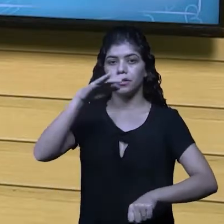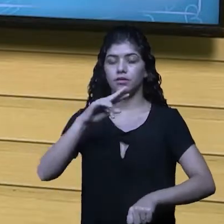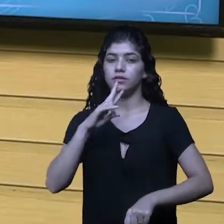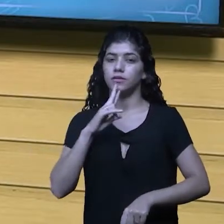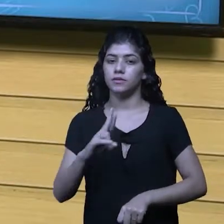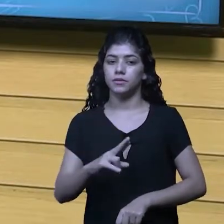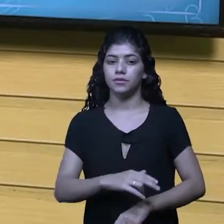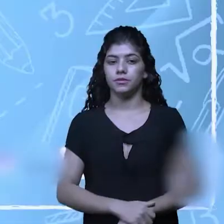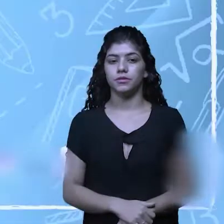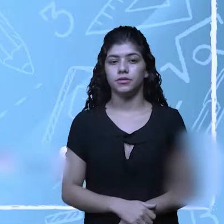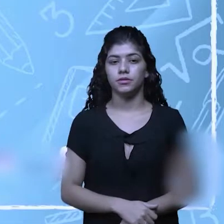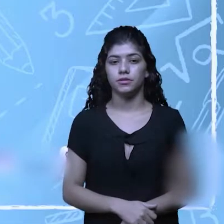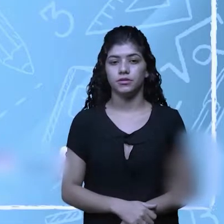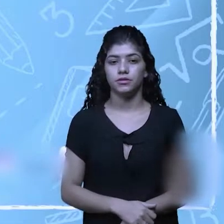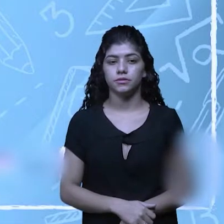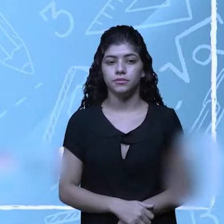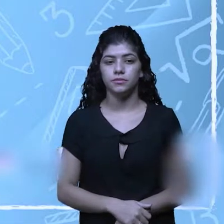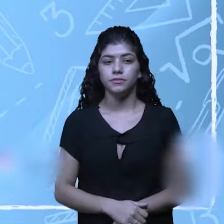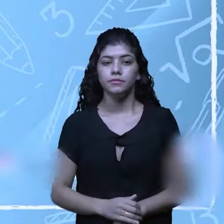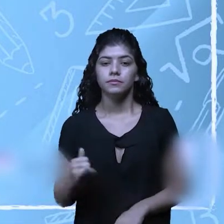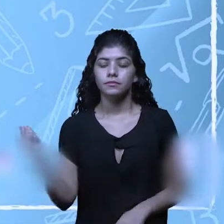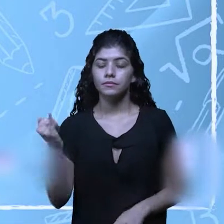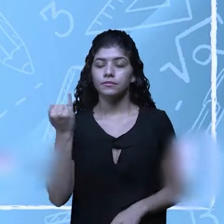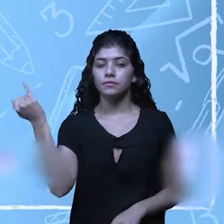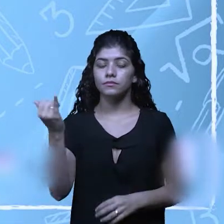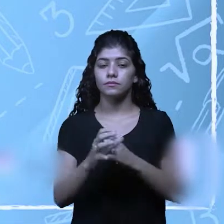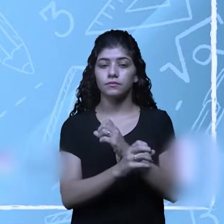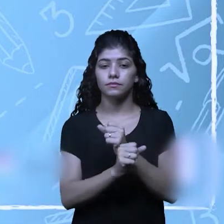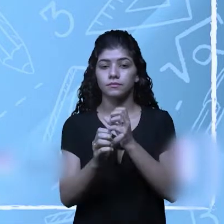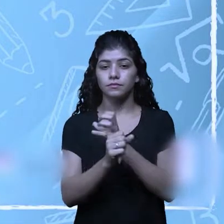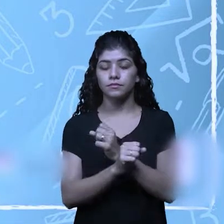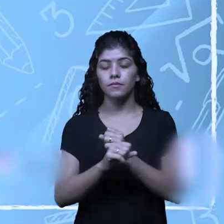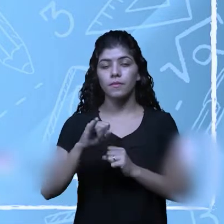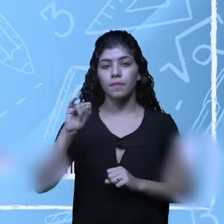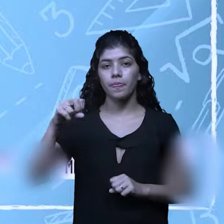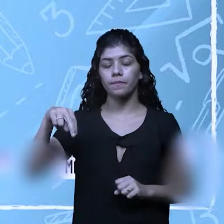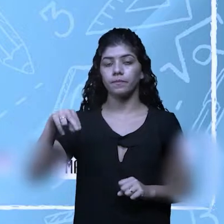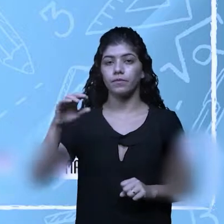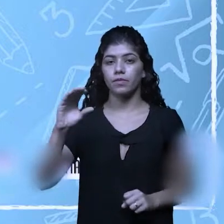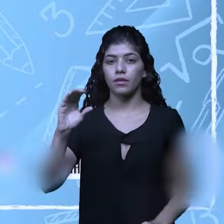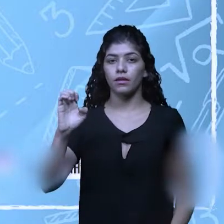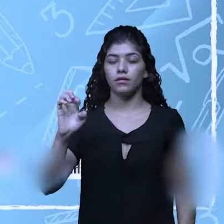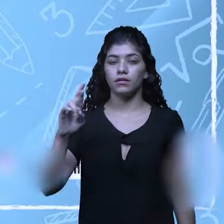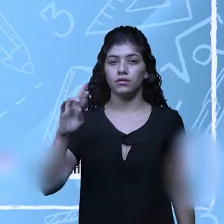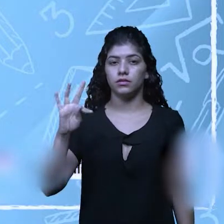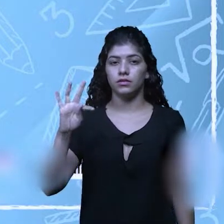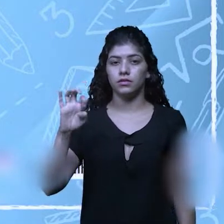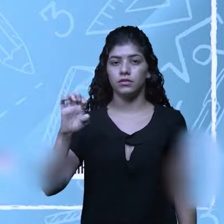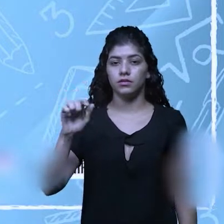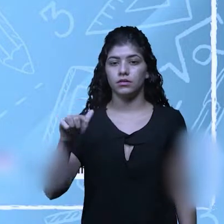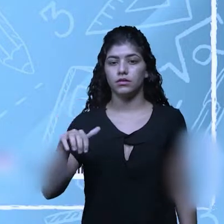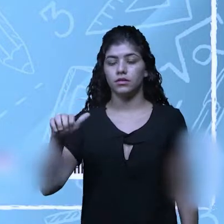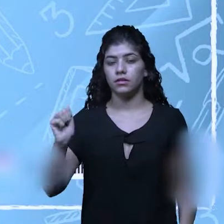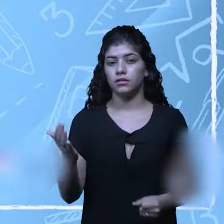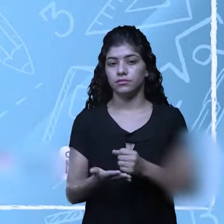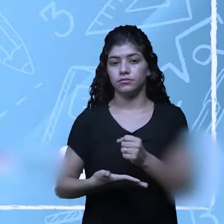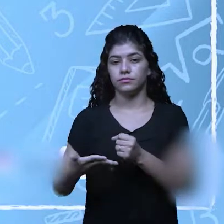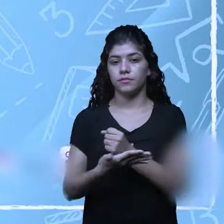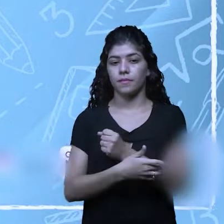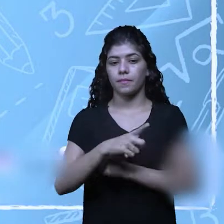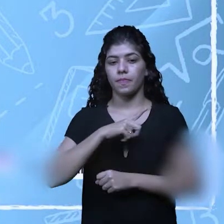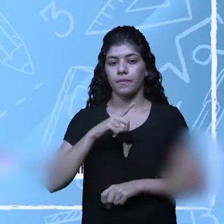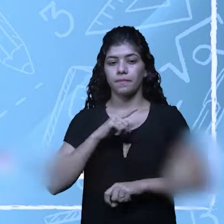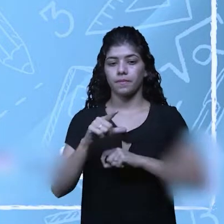nos resultados. A importância do cálculo da incerteza. A incerteza de medição é fundamental para